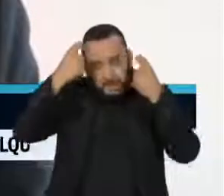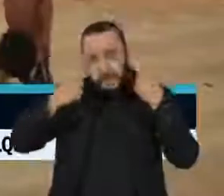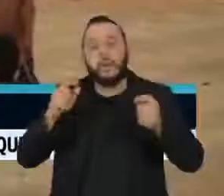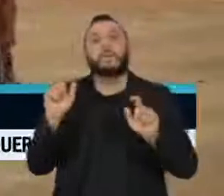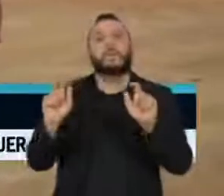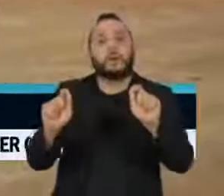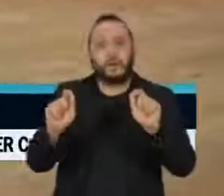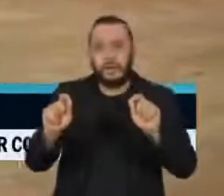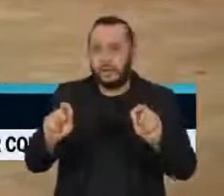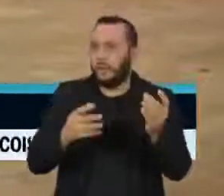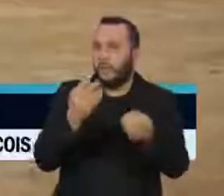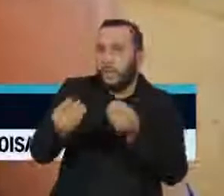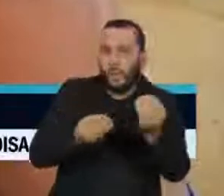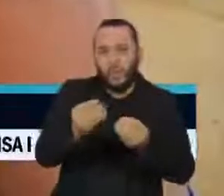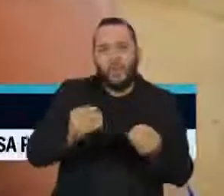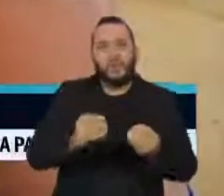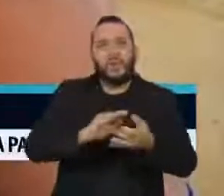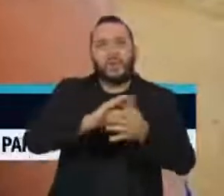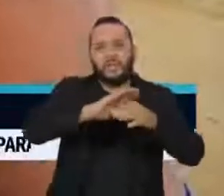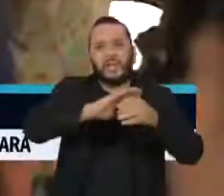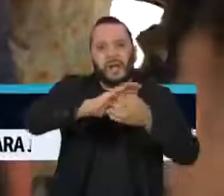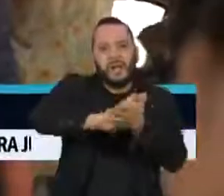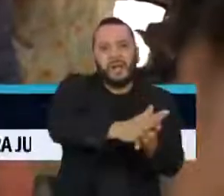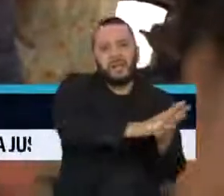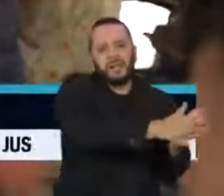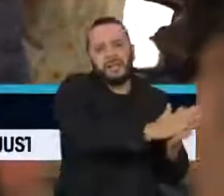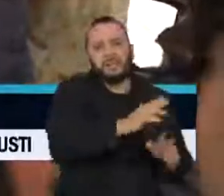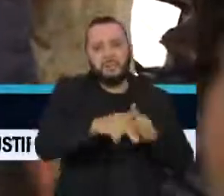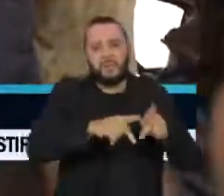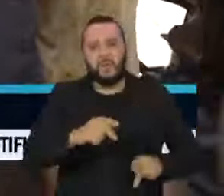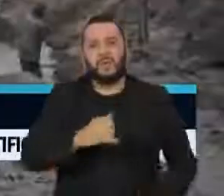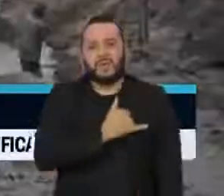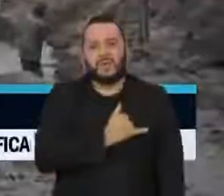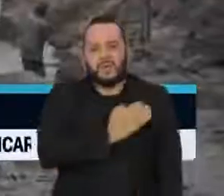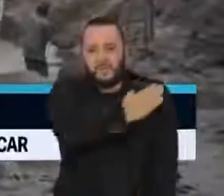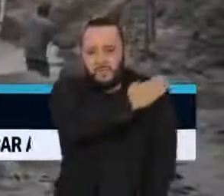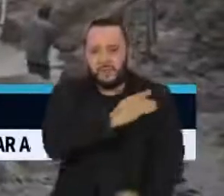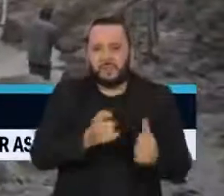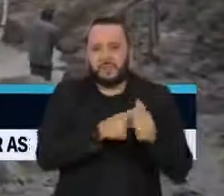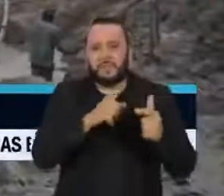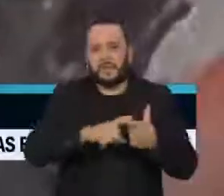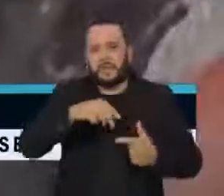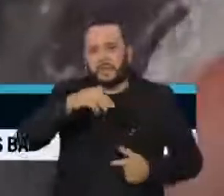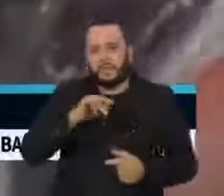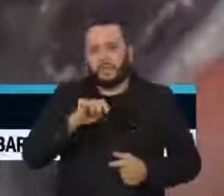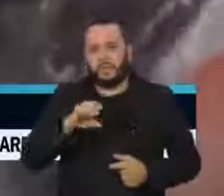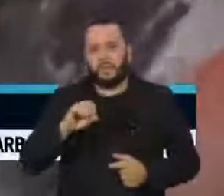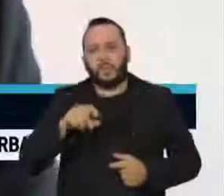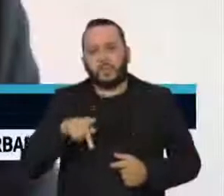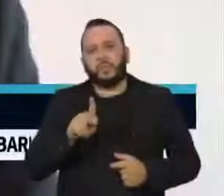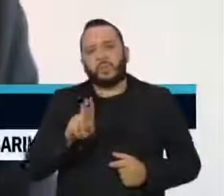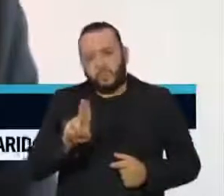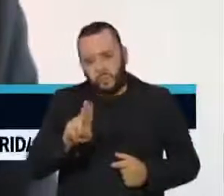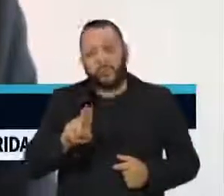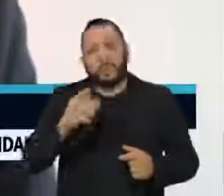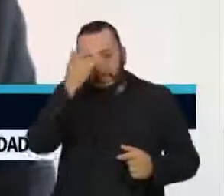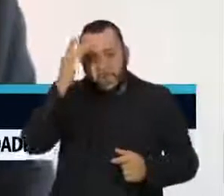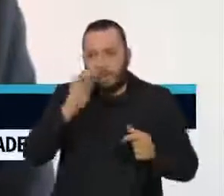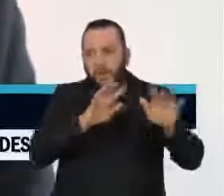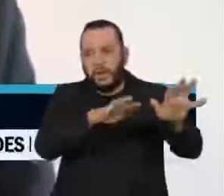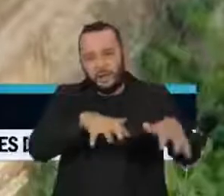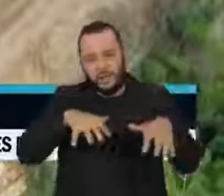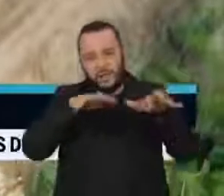principalmente em relação aos ataques sofridos pelos Yanomami e Munduruku por parte de garimpeiros ilegais na Amazônia. Clear breach